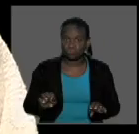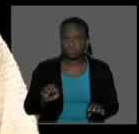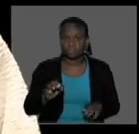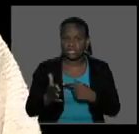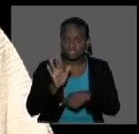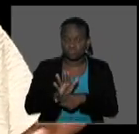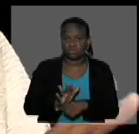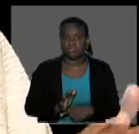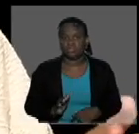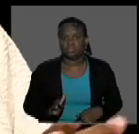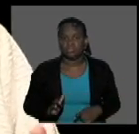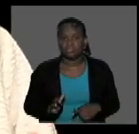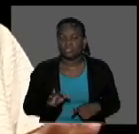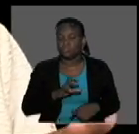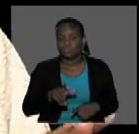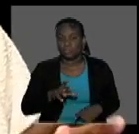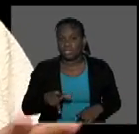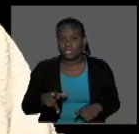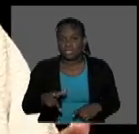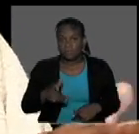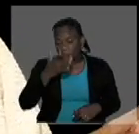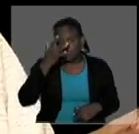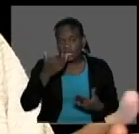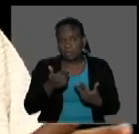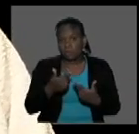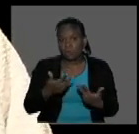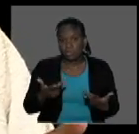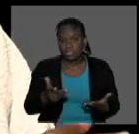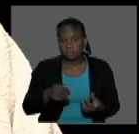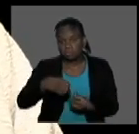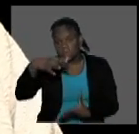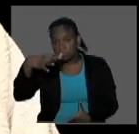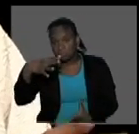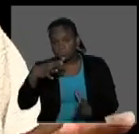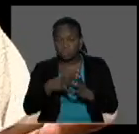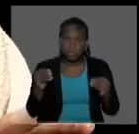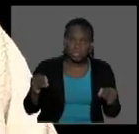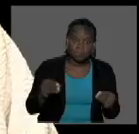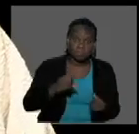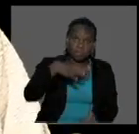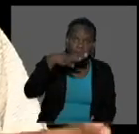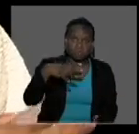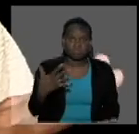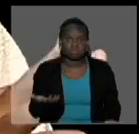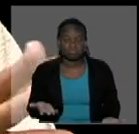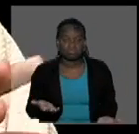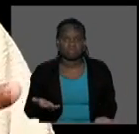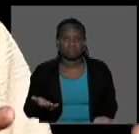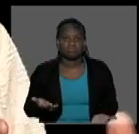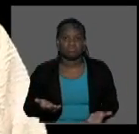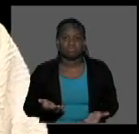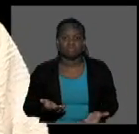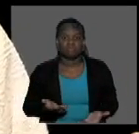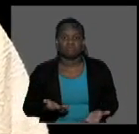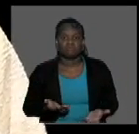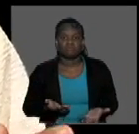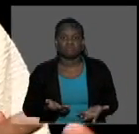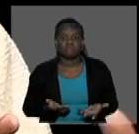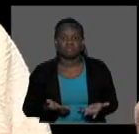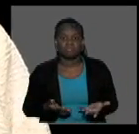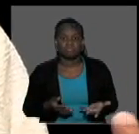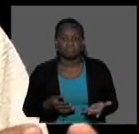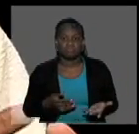à vida. Não é algo que de vez em quando aparece, se manifesta, né,